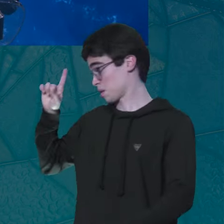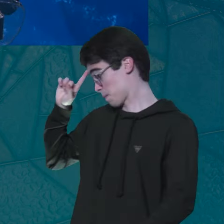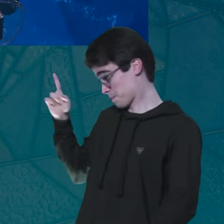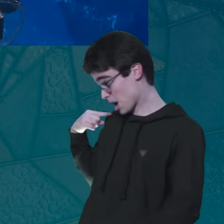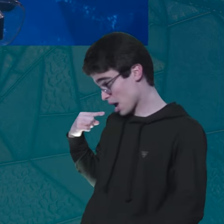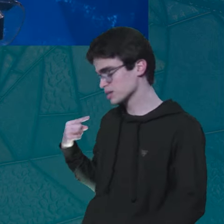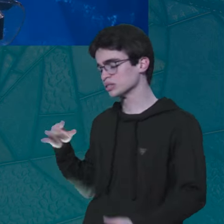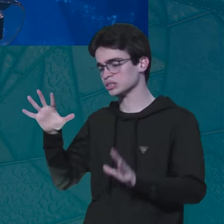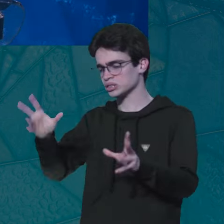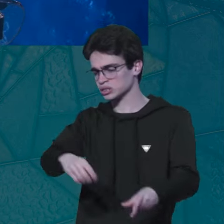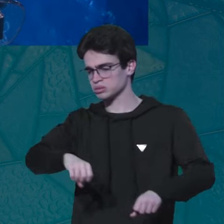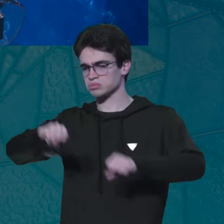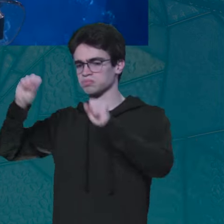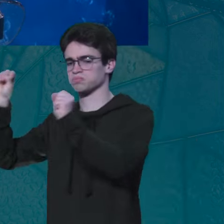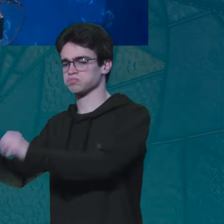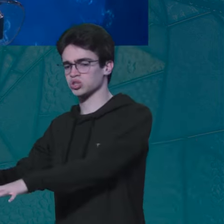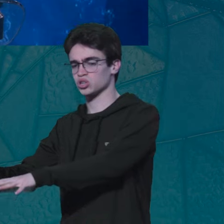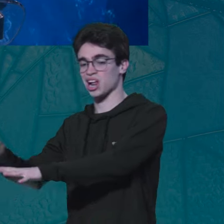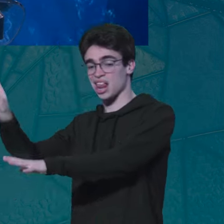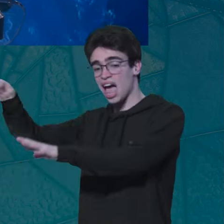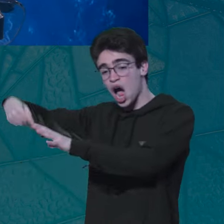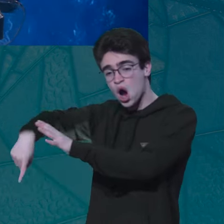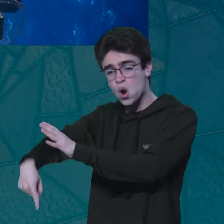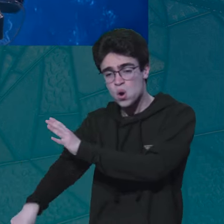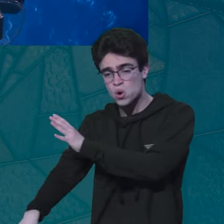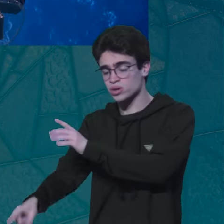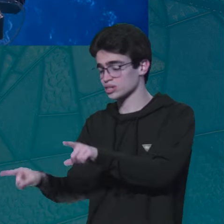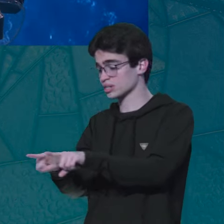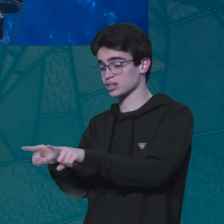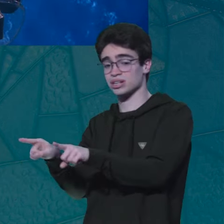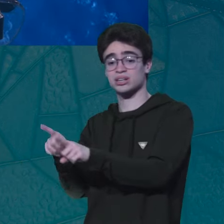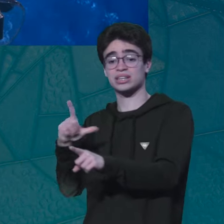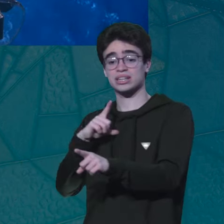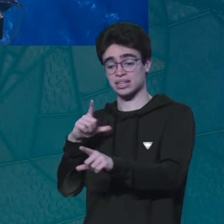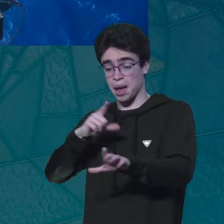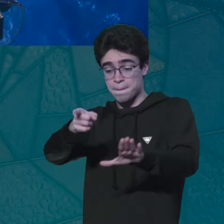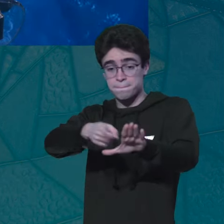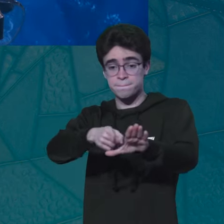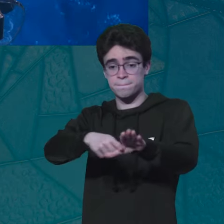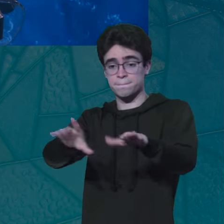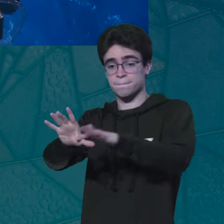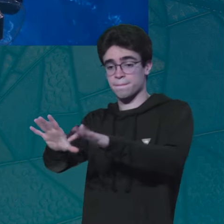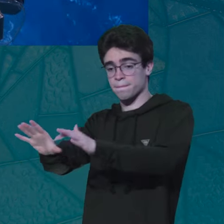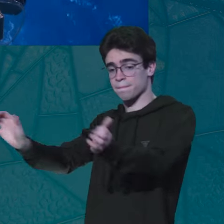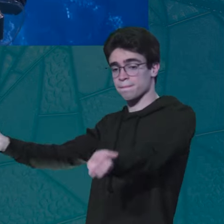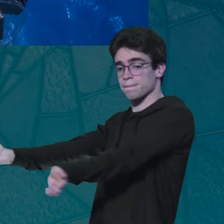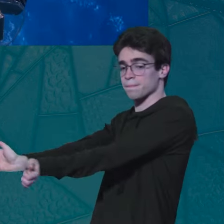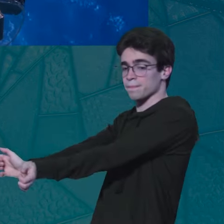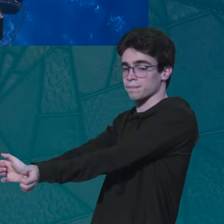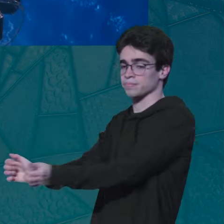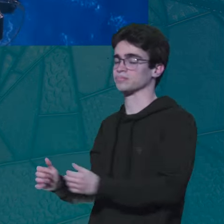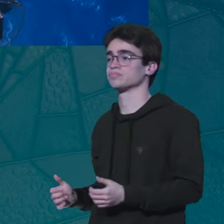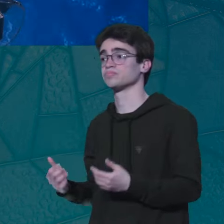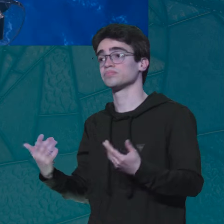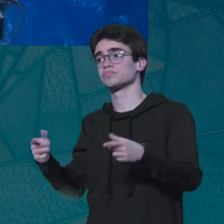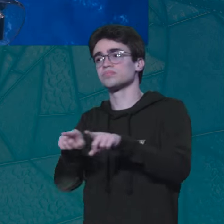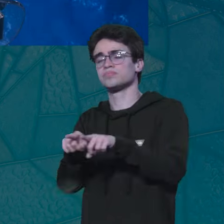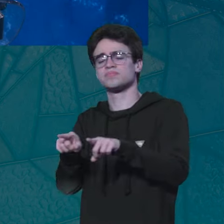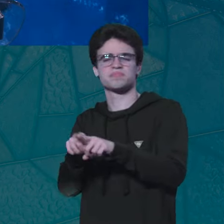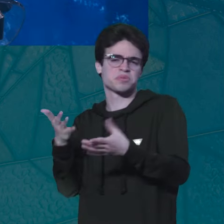ele os lançou no cárcere interior e lhes prendeu os pés no tronco. Por volta da meia-noite, Paulo e Silas